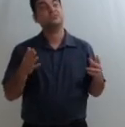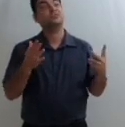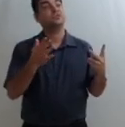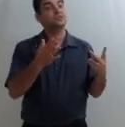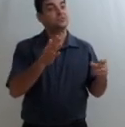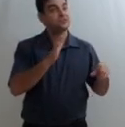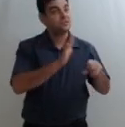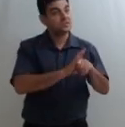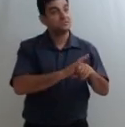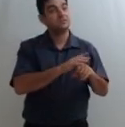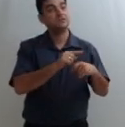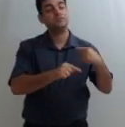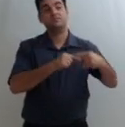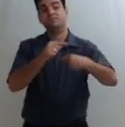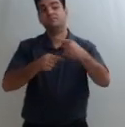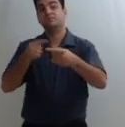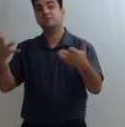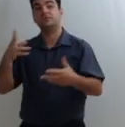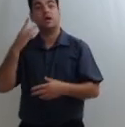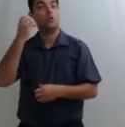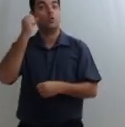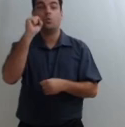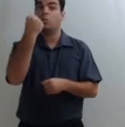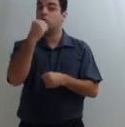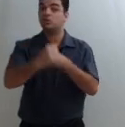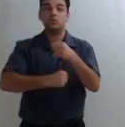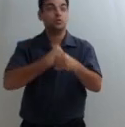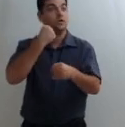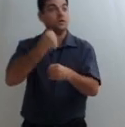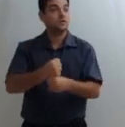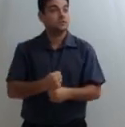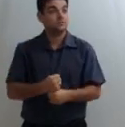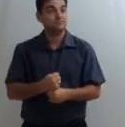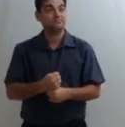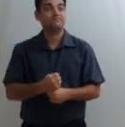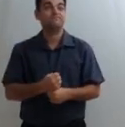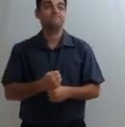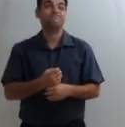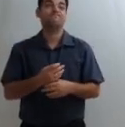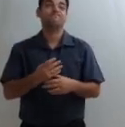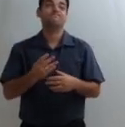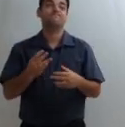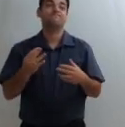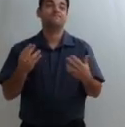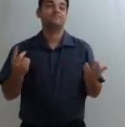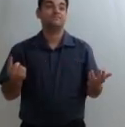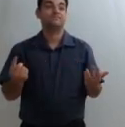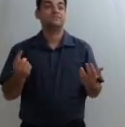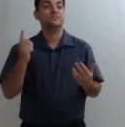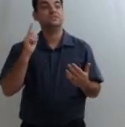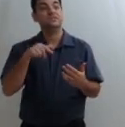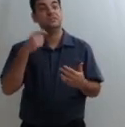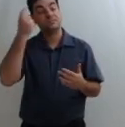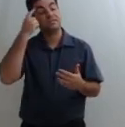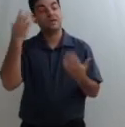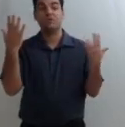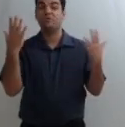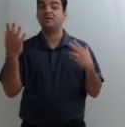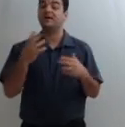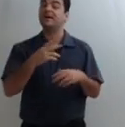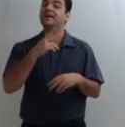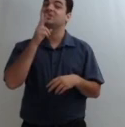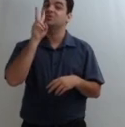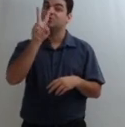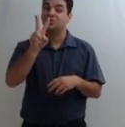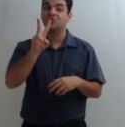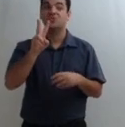e o momento atual, passados 8 anos da existência do crime, 8 anos, estamos falando de 2 Copas do Mundo, entre o cometimento do crime